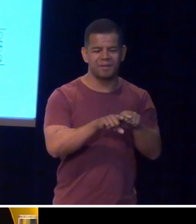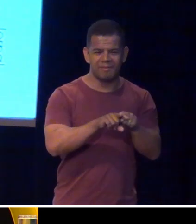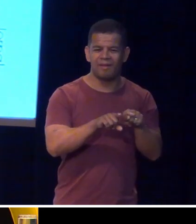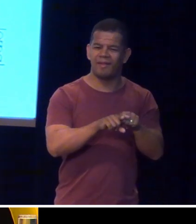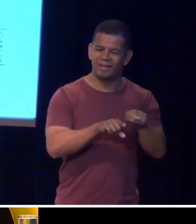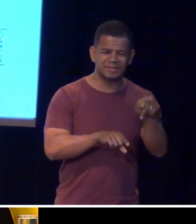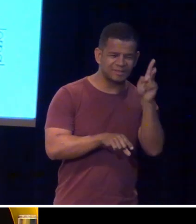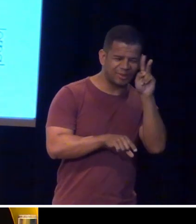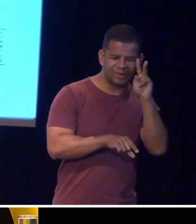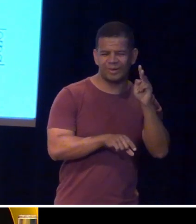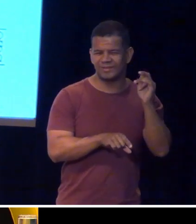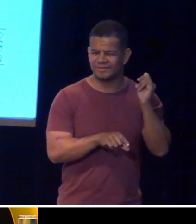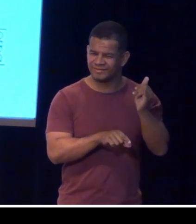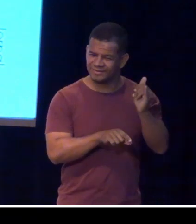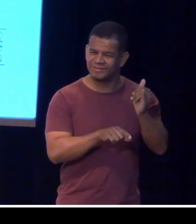Documentários,